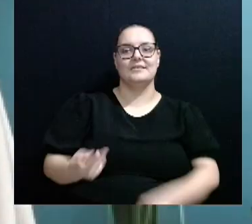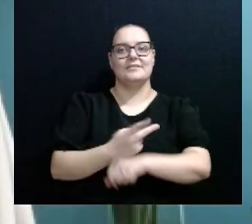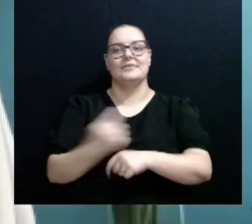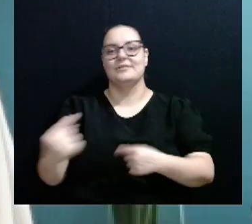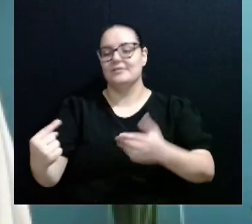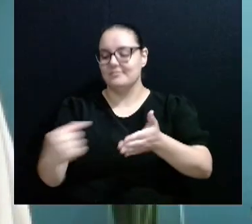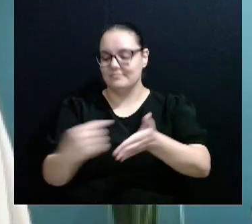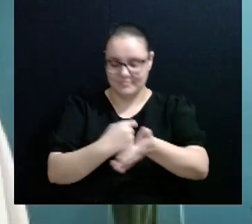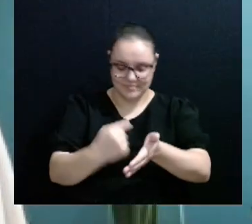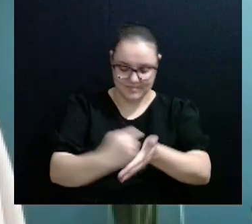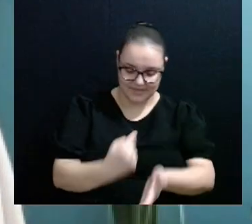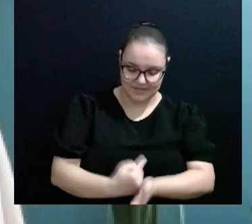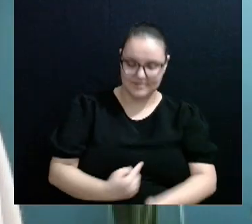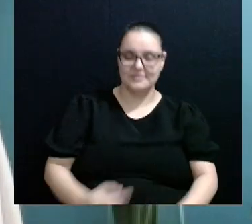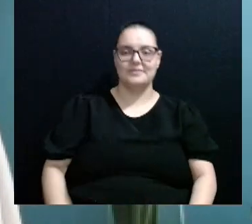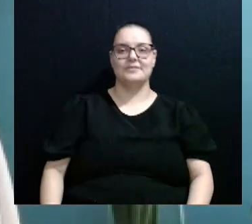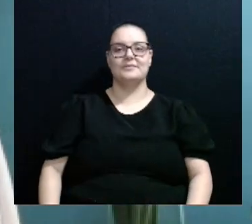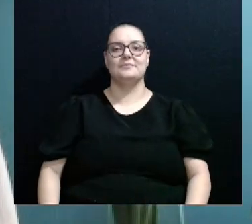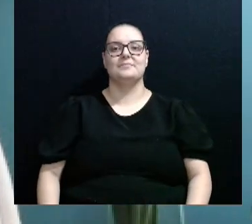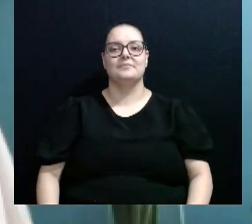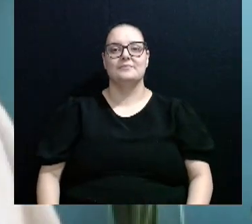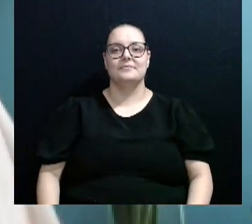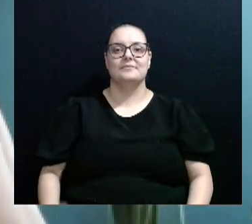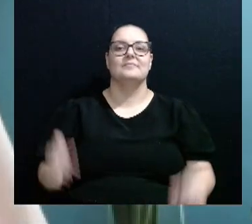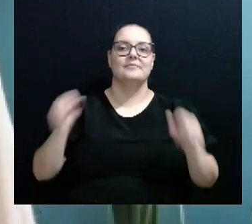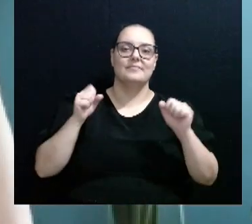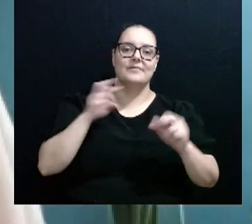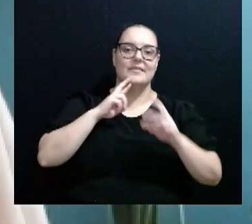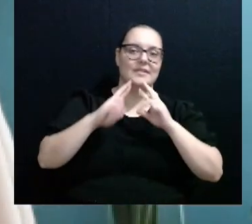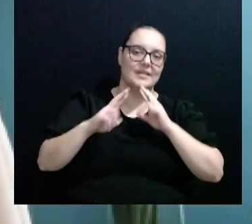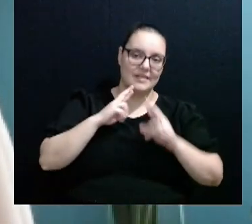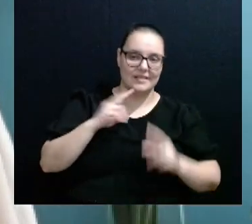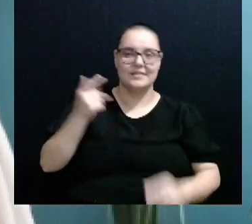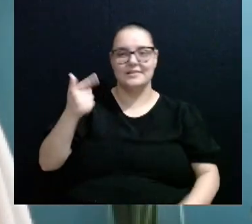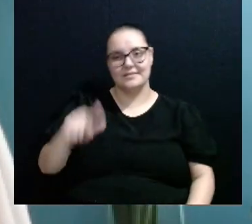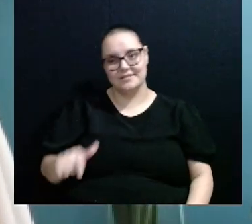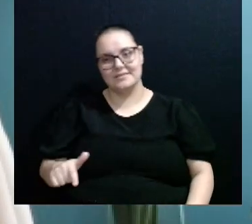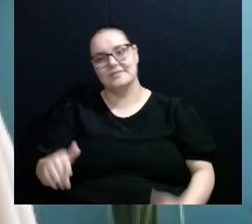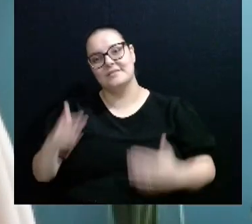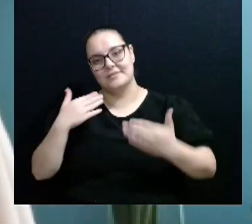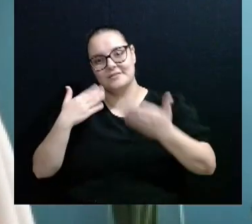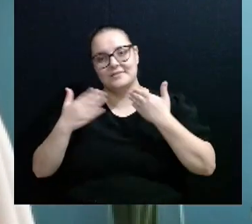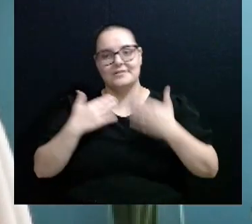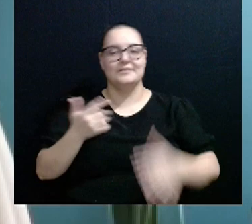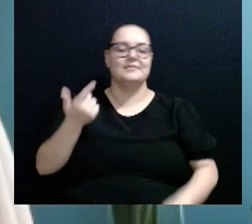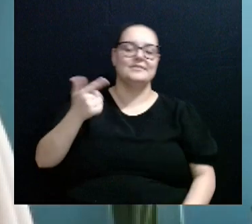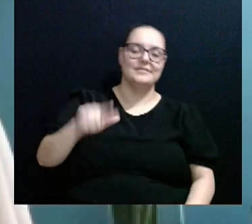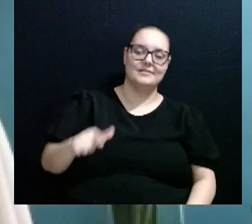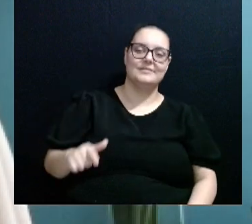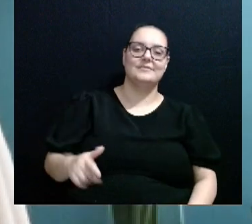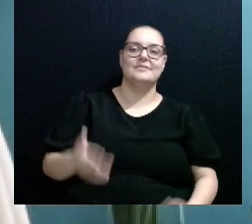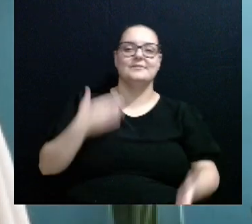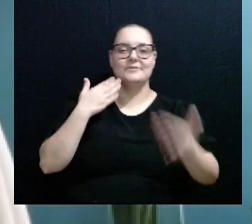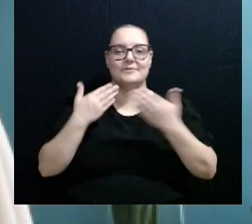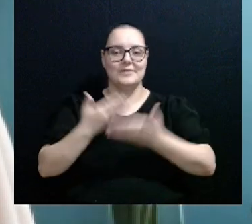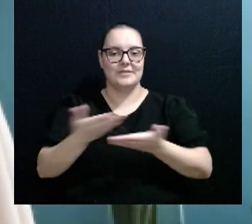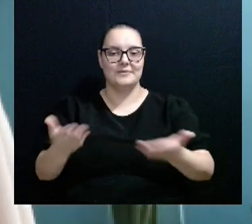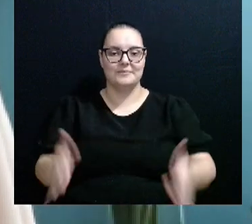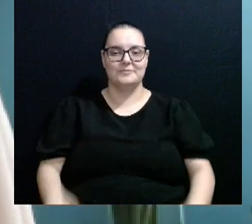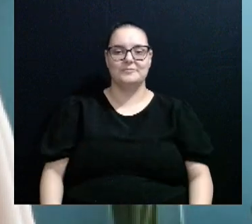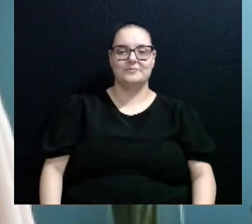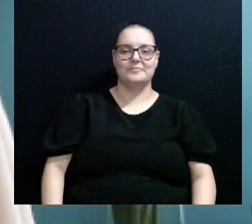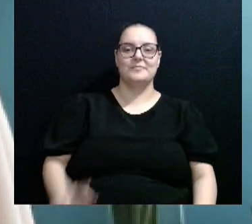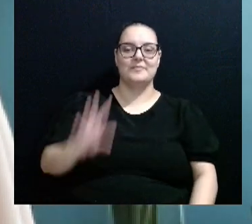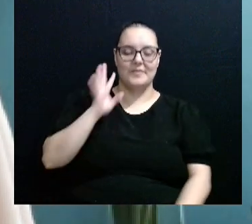perguntas, que eu vou adorar continuar esse diálogo, continuar esse papo com vocês. Bacana demais,